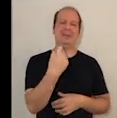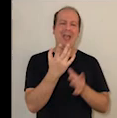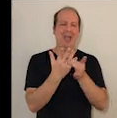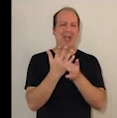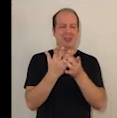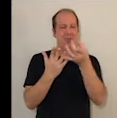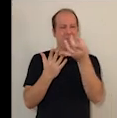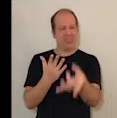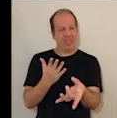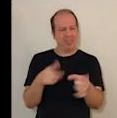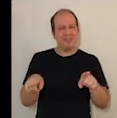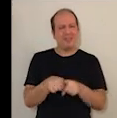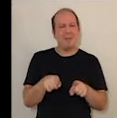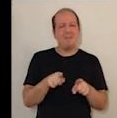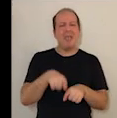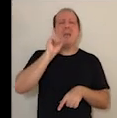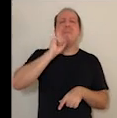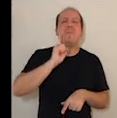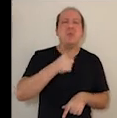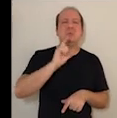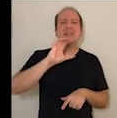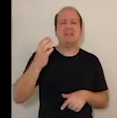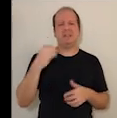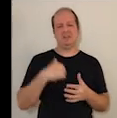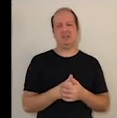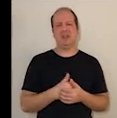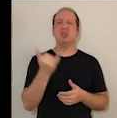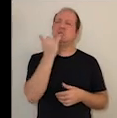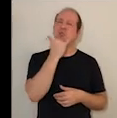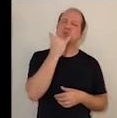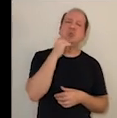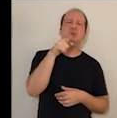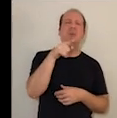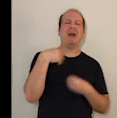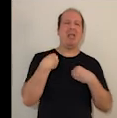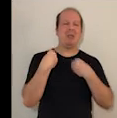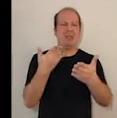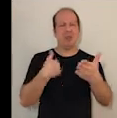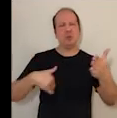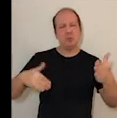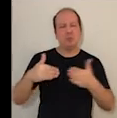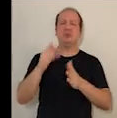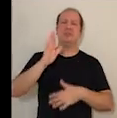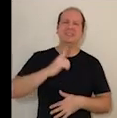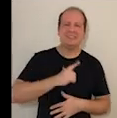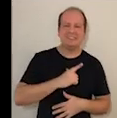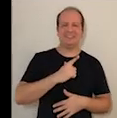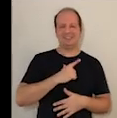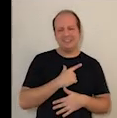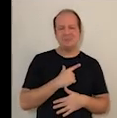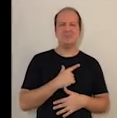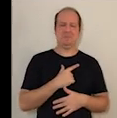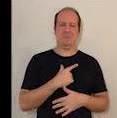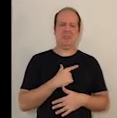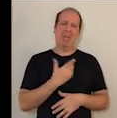ouro, um anel que vale pelo menos 1.000 sequins. Usurário de uma figa, eu lhe dei tudo que tinha.